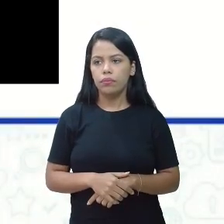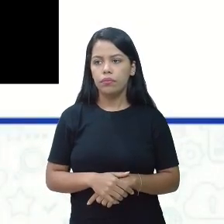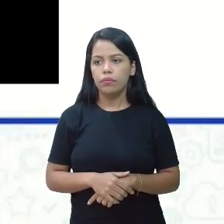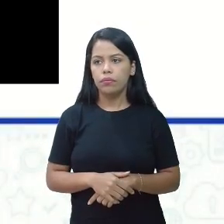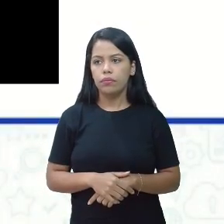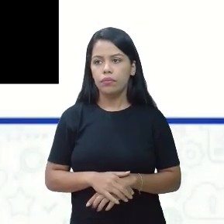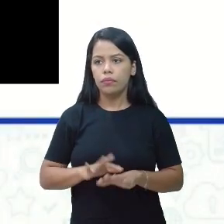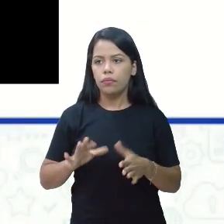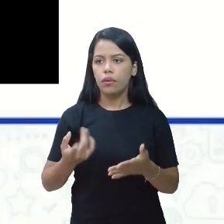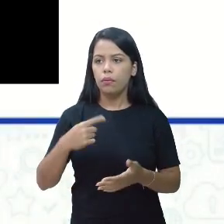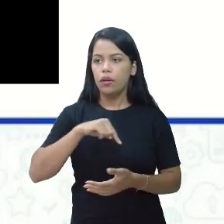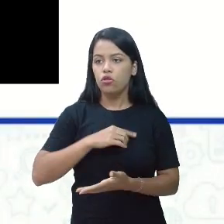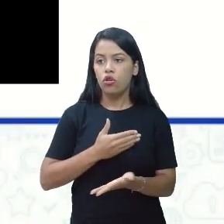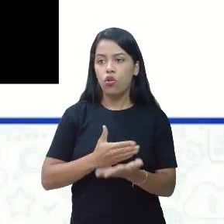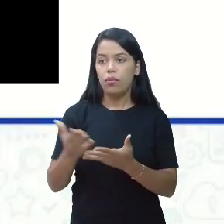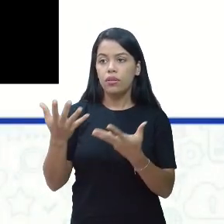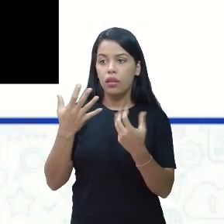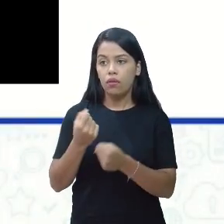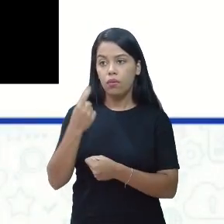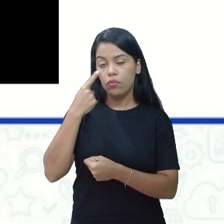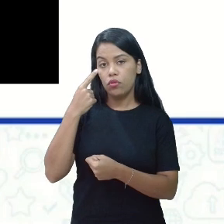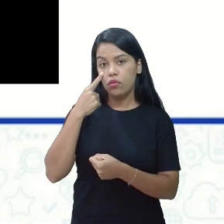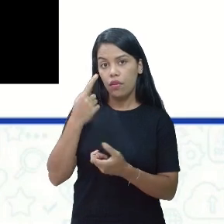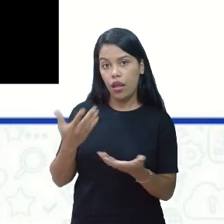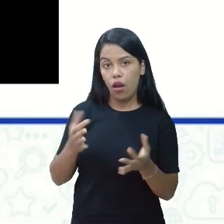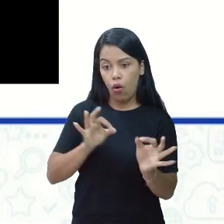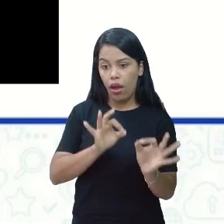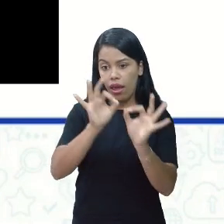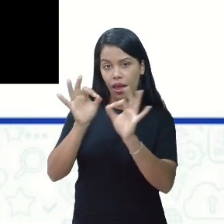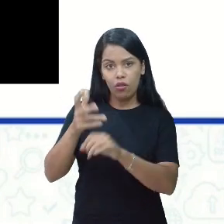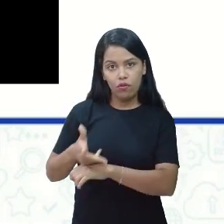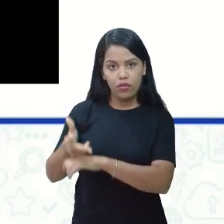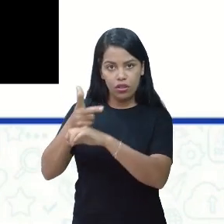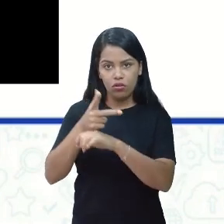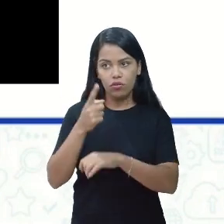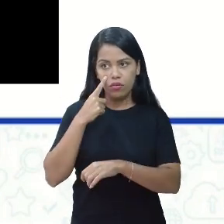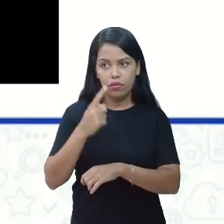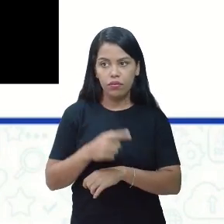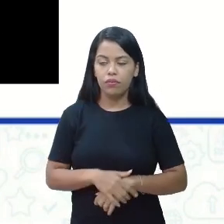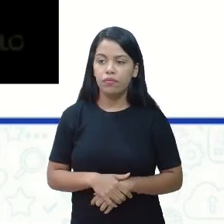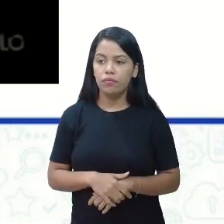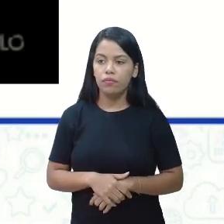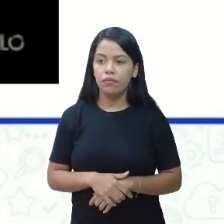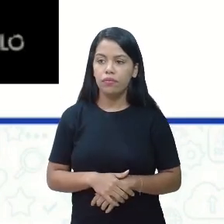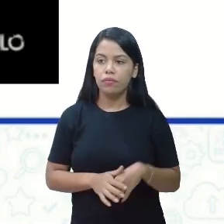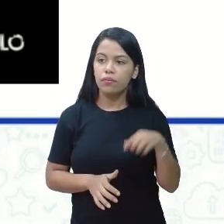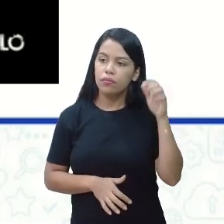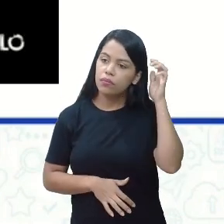E para a gente começar, vamos dar uma olhadinha aqui nesse vídeo.